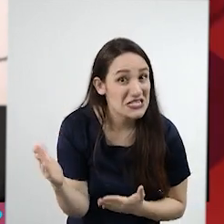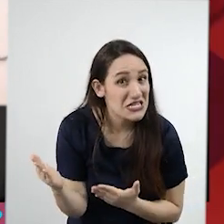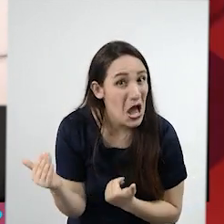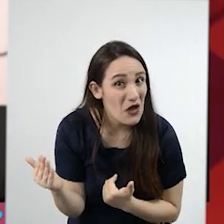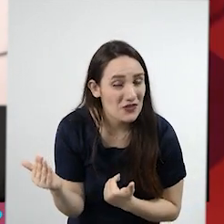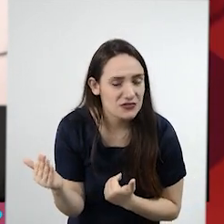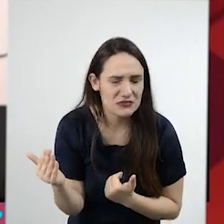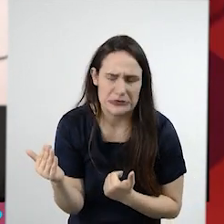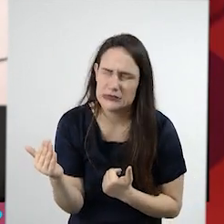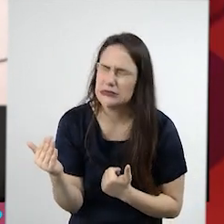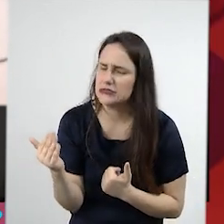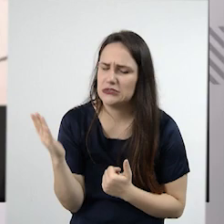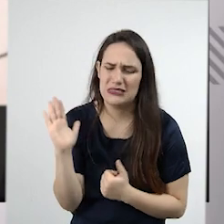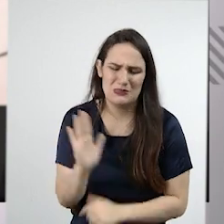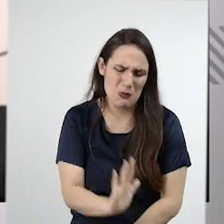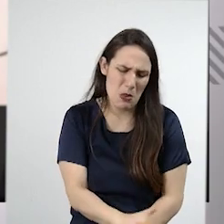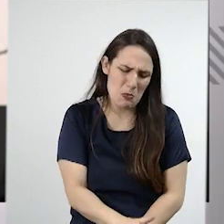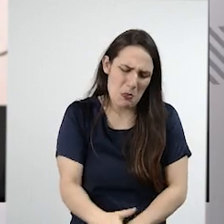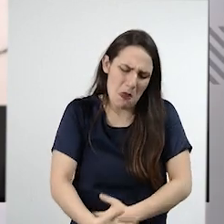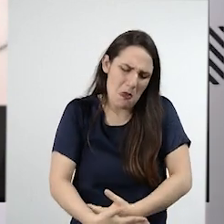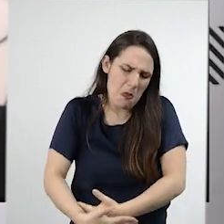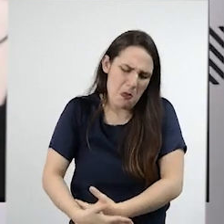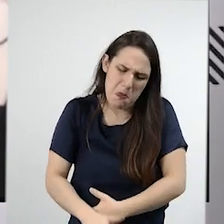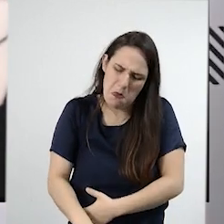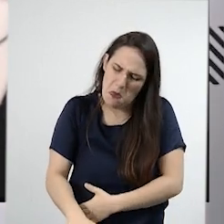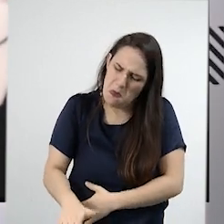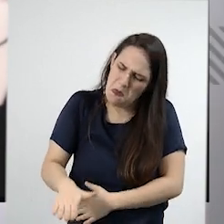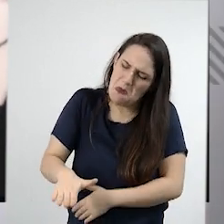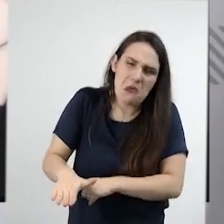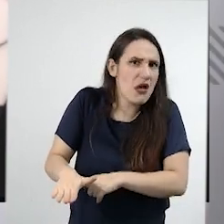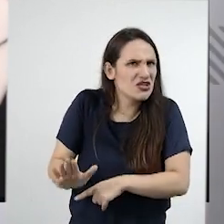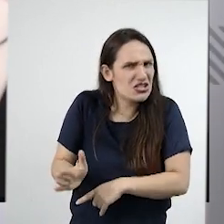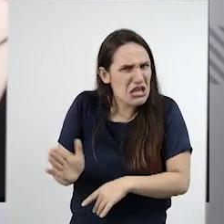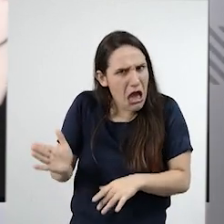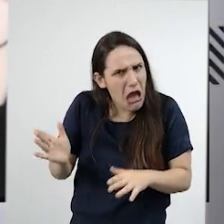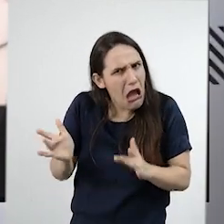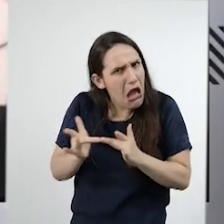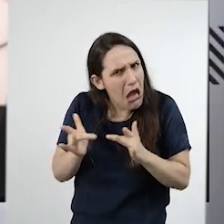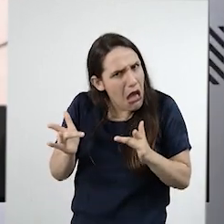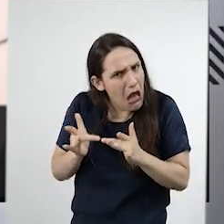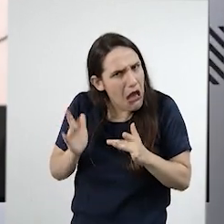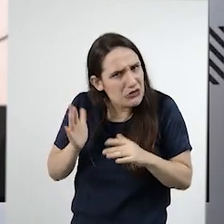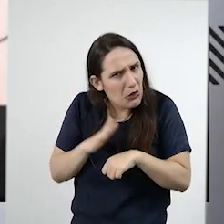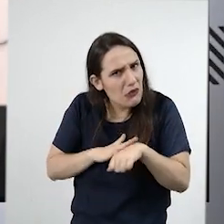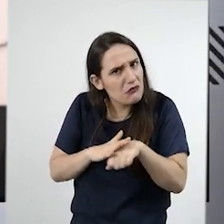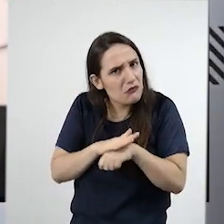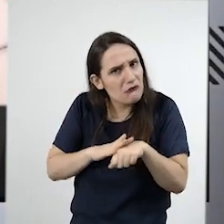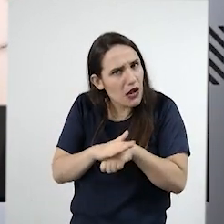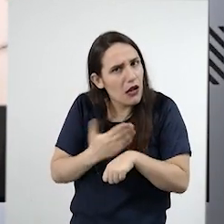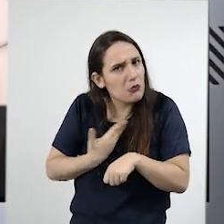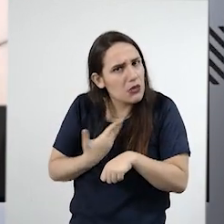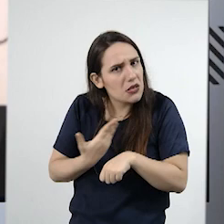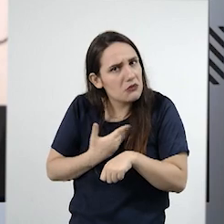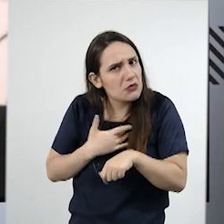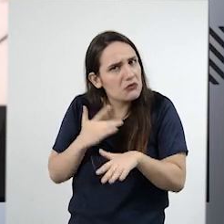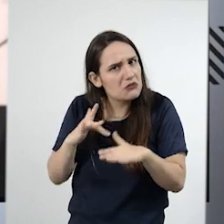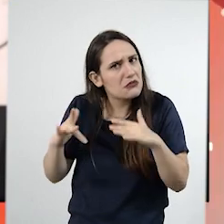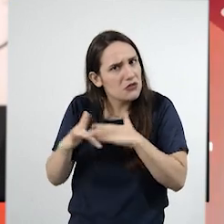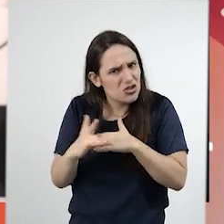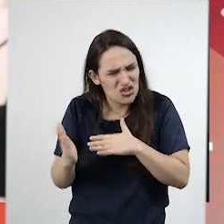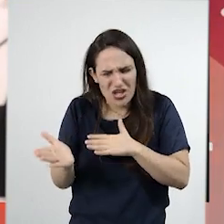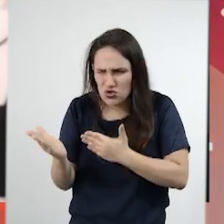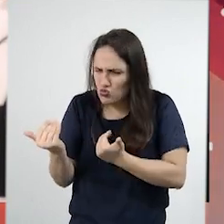muito pequenas ali, conectadas, conversando com os amigos via redes sociais, né? As crianças desde muito novas